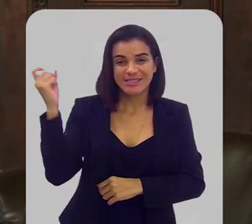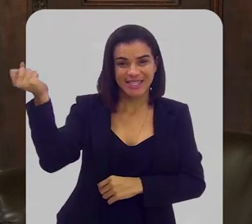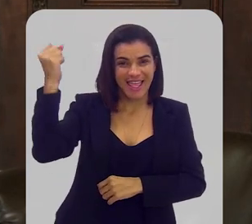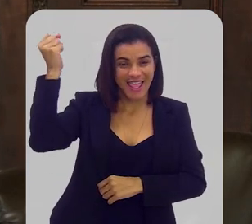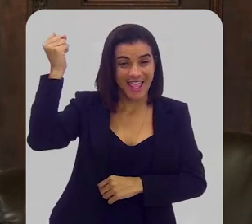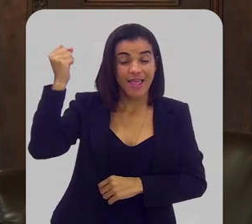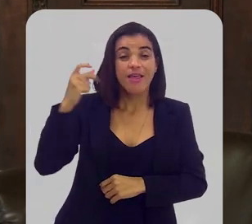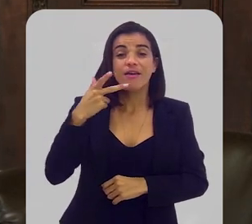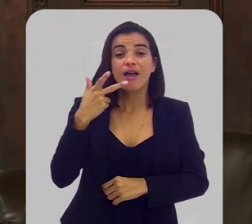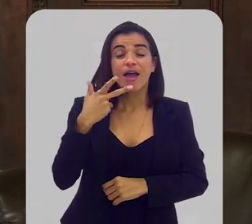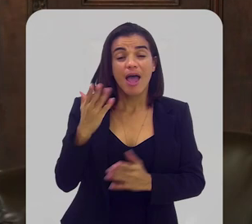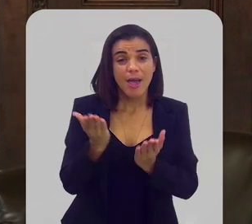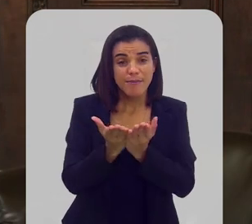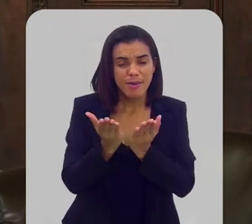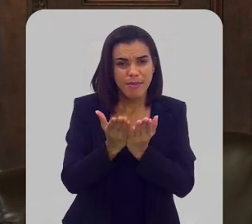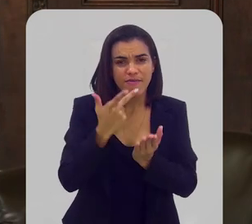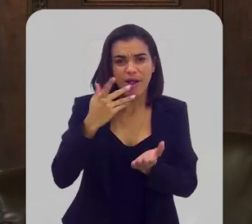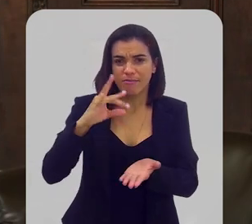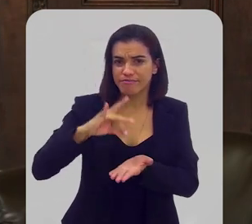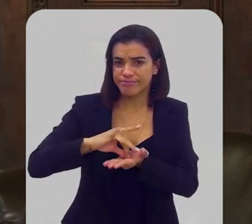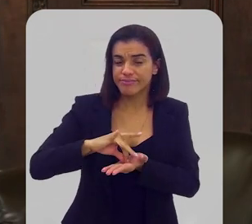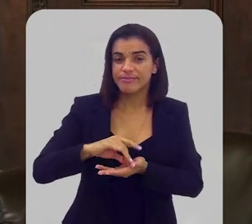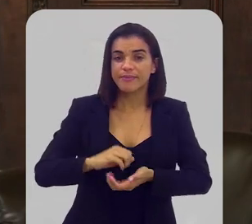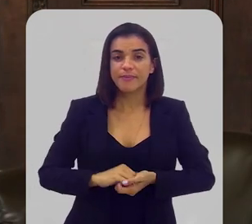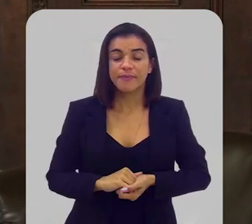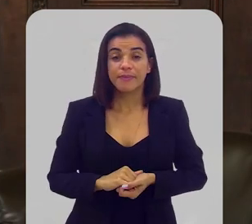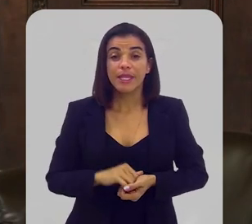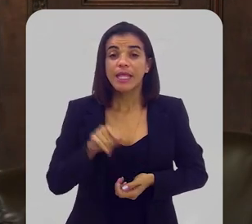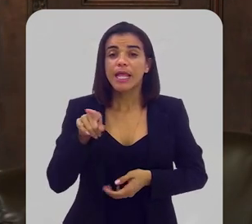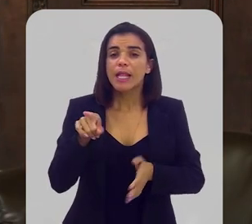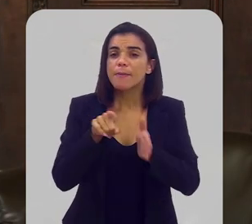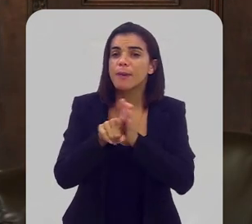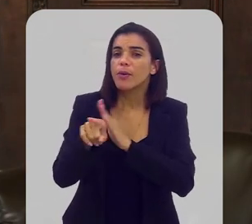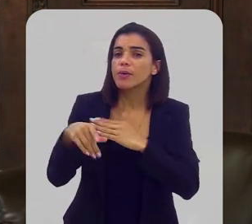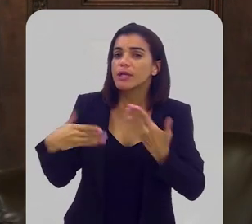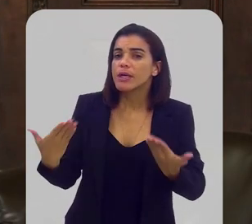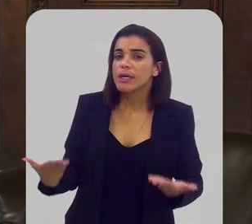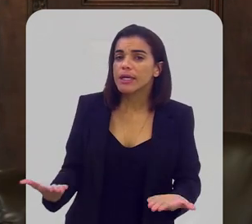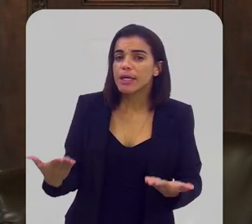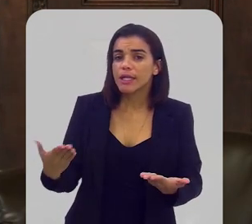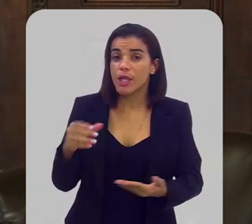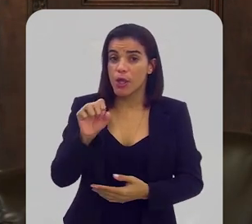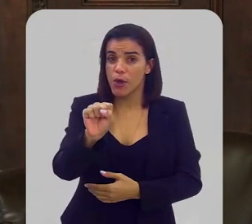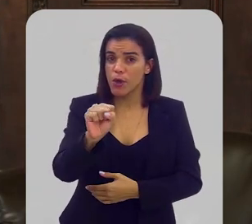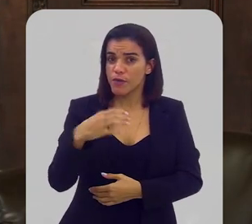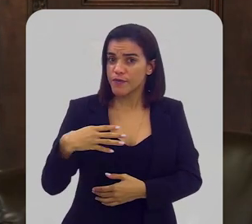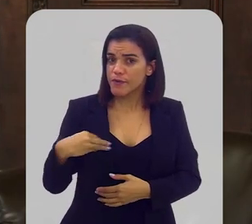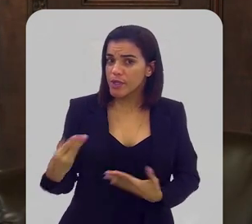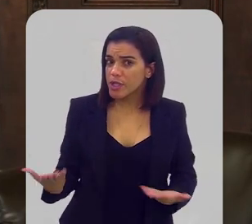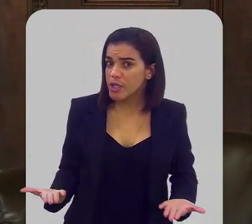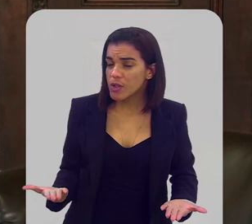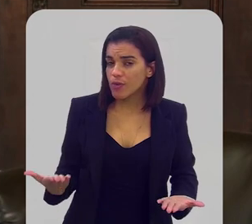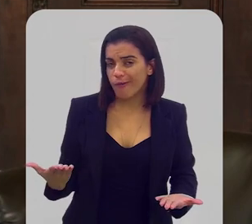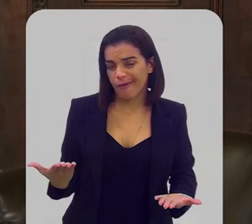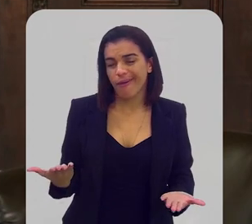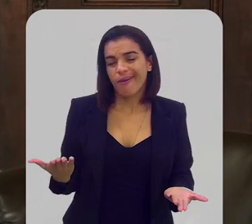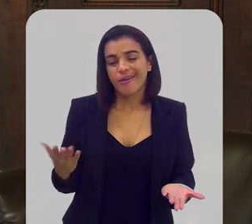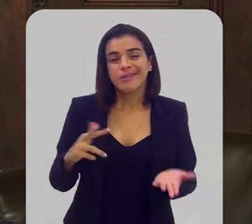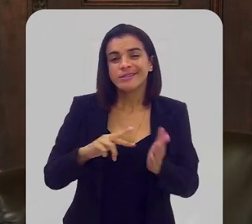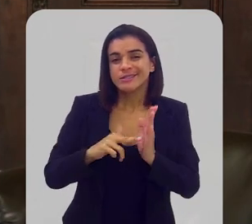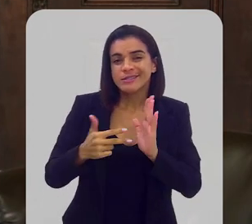de Davi. A Bíblia afirma mais ou menos isso. E ele pergunta, cadê os 8 filhos? O